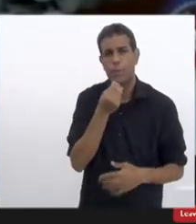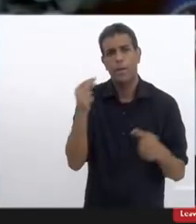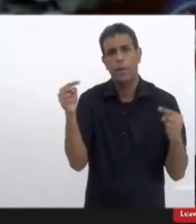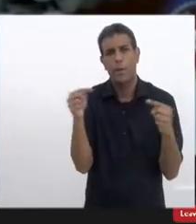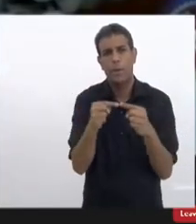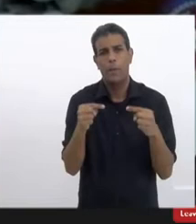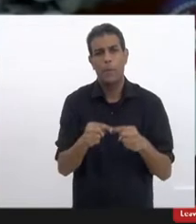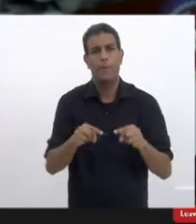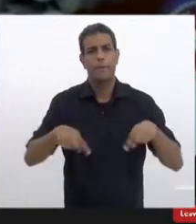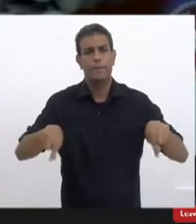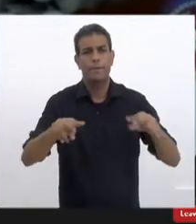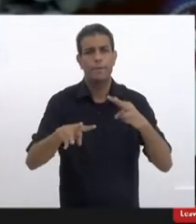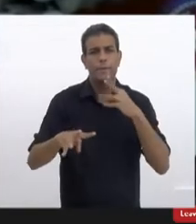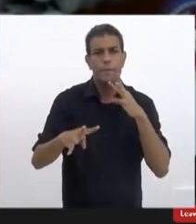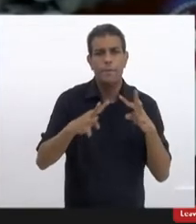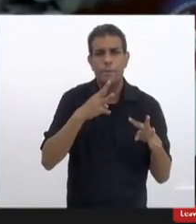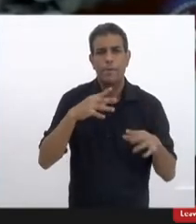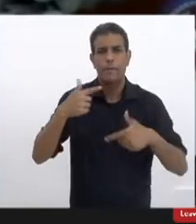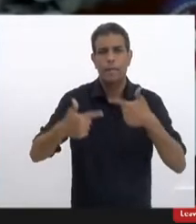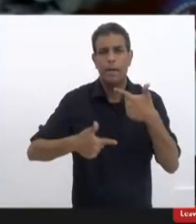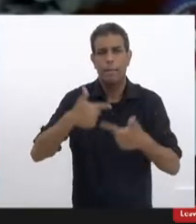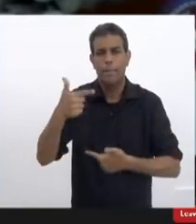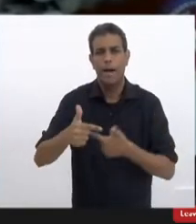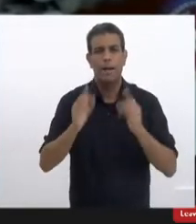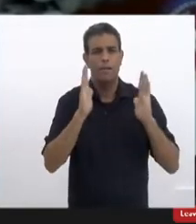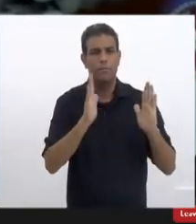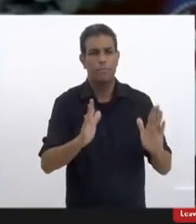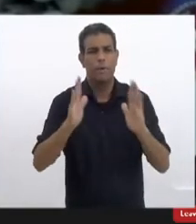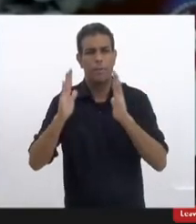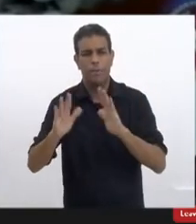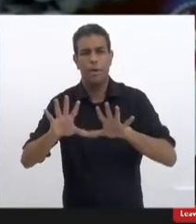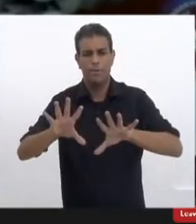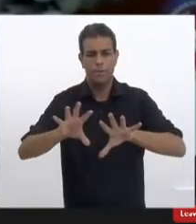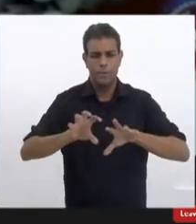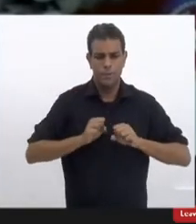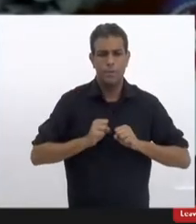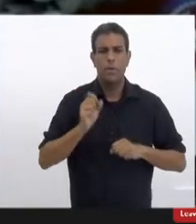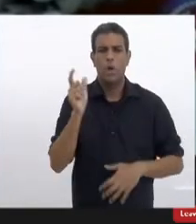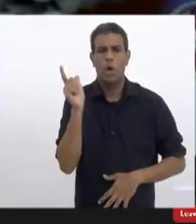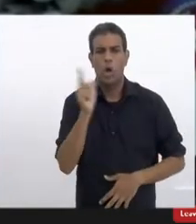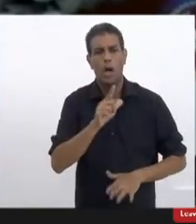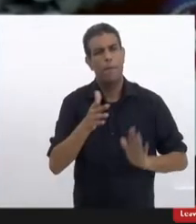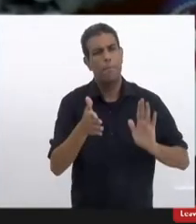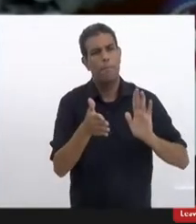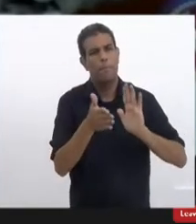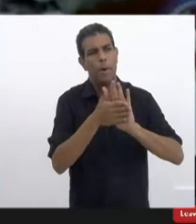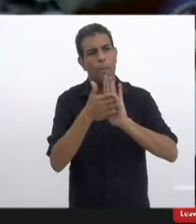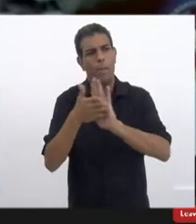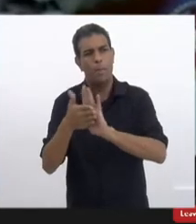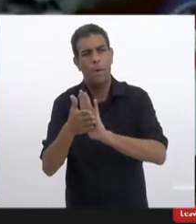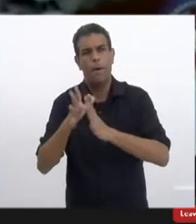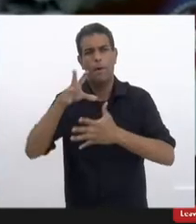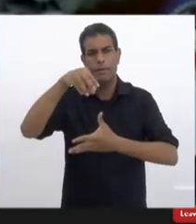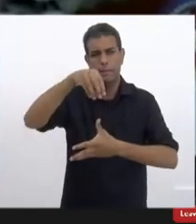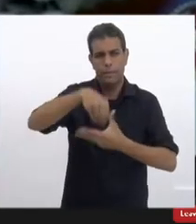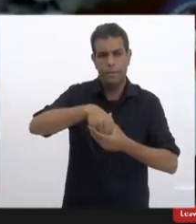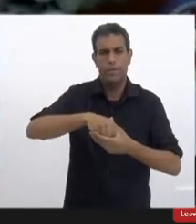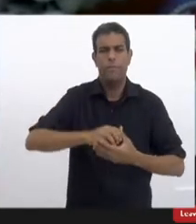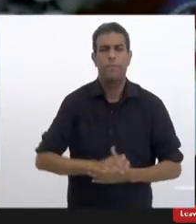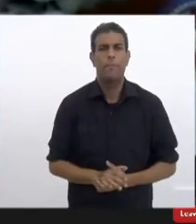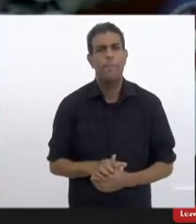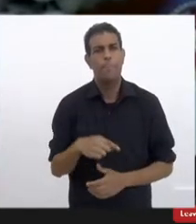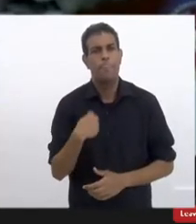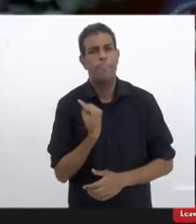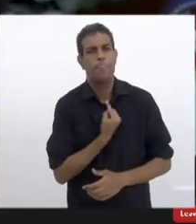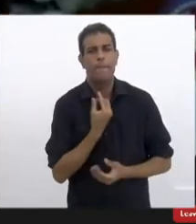ímpar de ouvir, de trabalhar, de absorver propostas que não são da instituição somente, mas